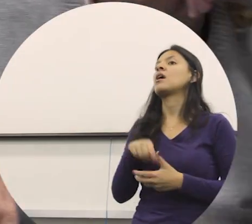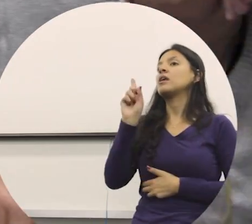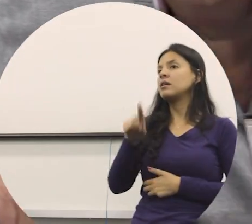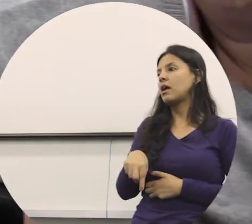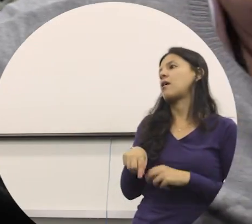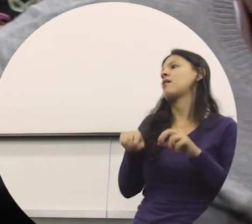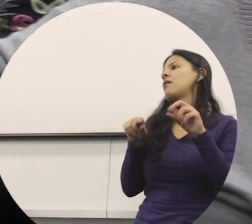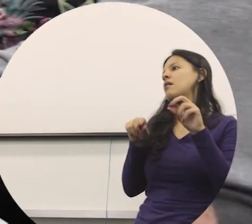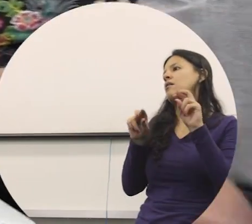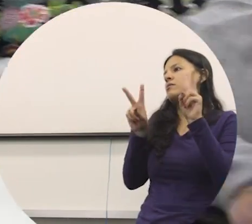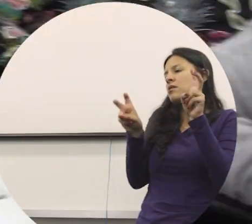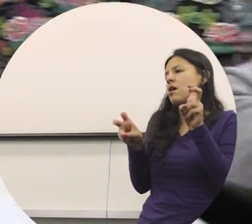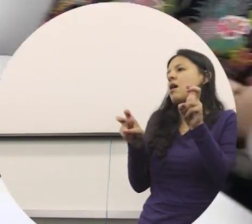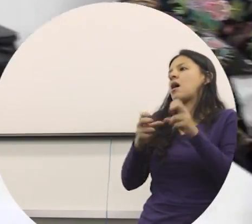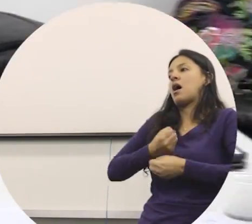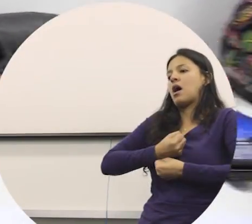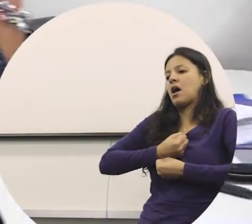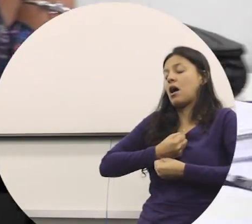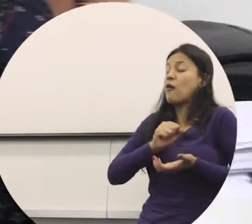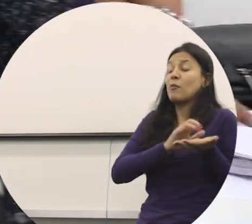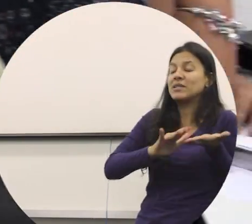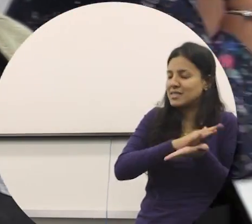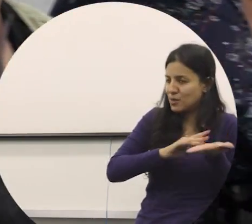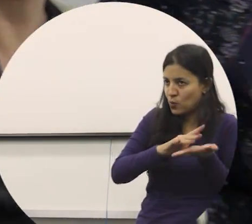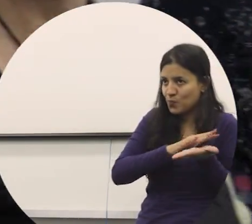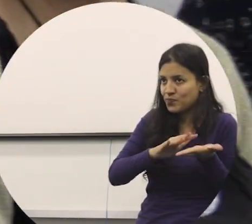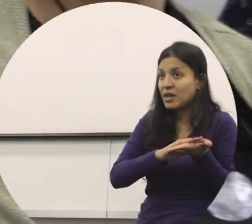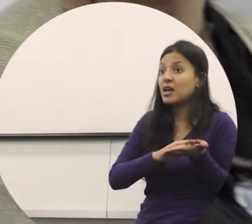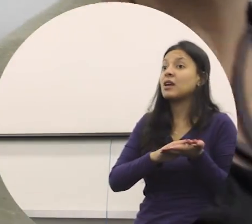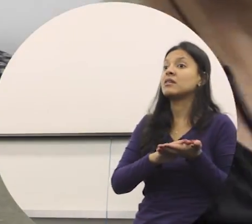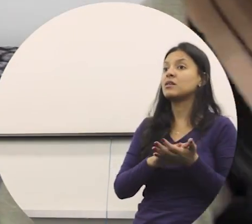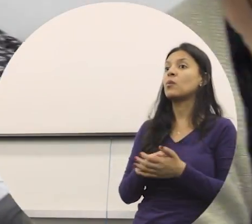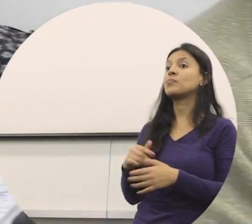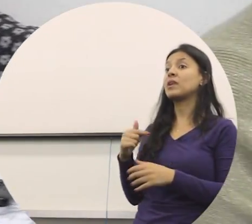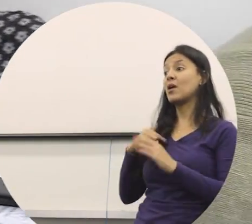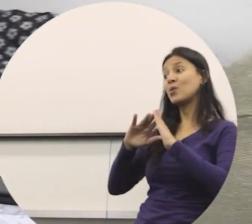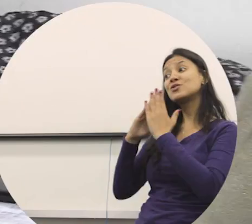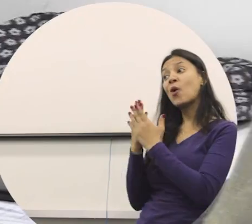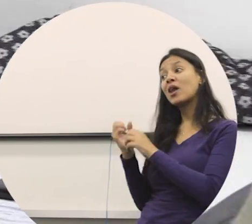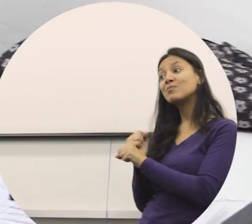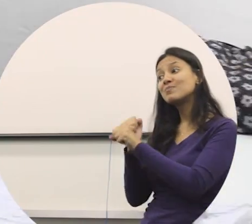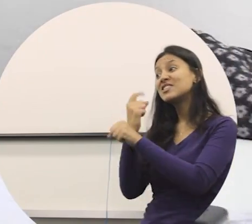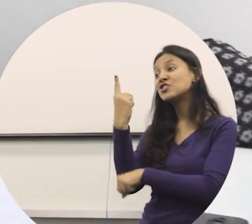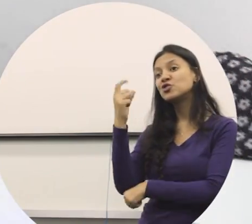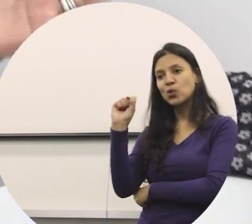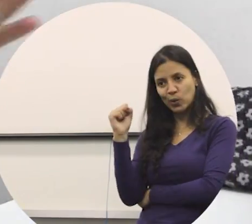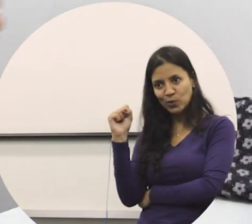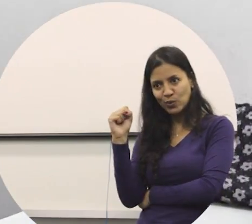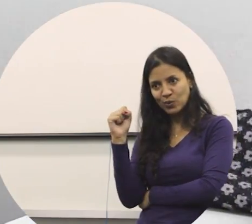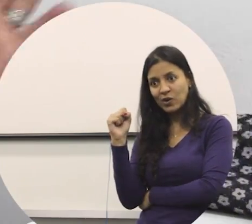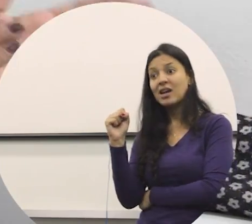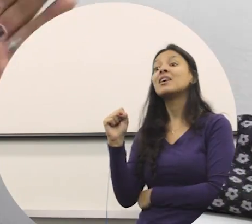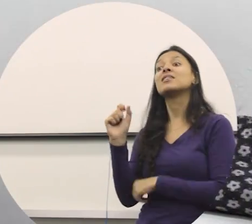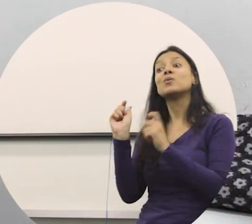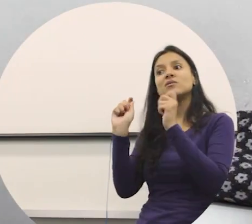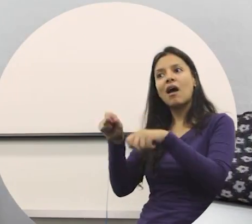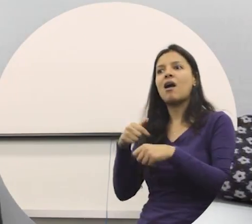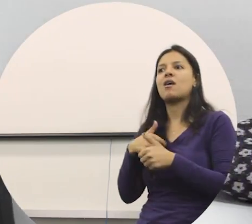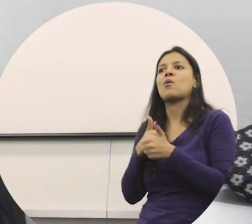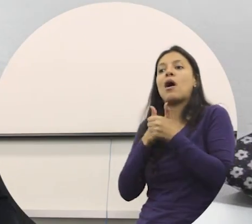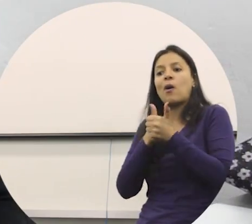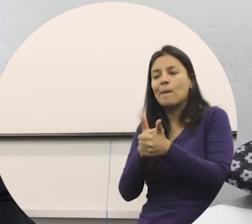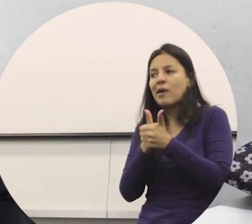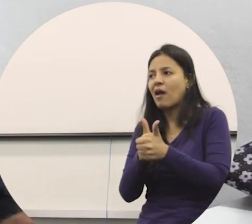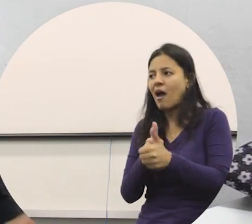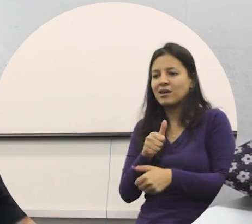alfabetização, acompanhei há muito tempo atrás, são só 18 anos na mesma escola, então a gente tem essa possibilidade de acompanhar em várias